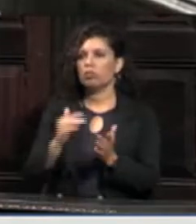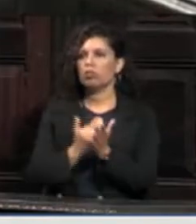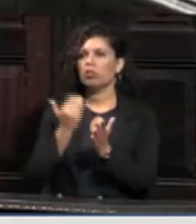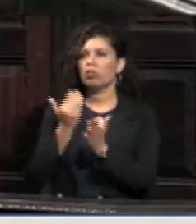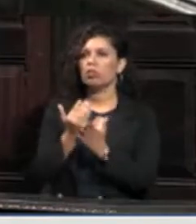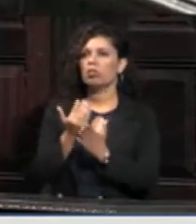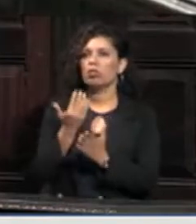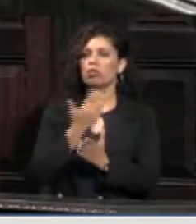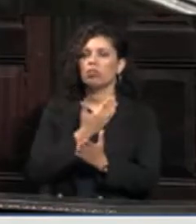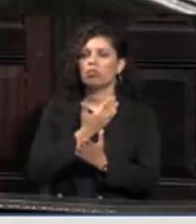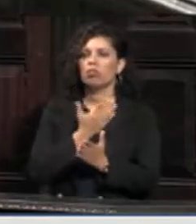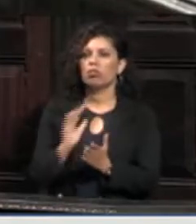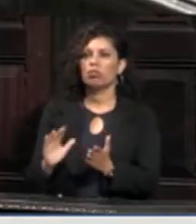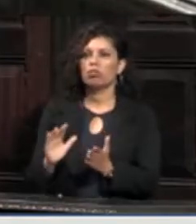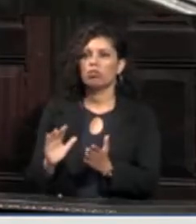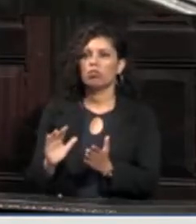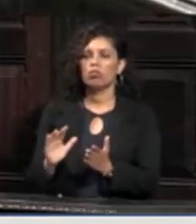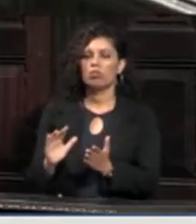que essa